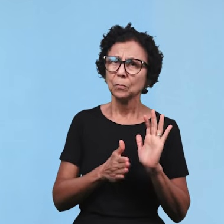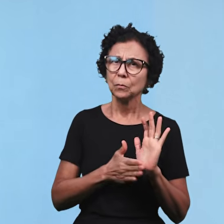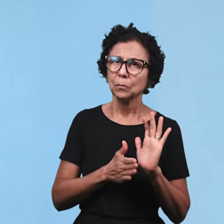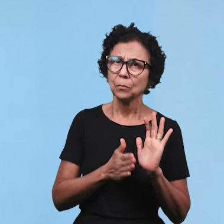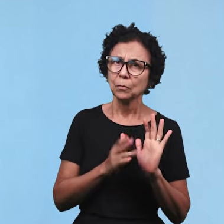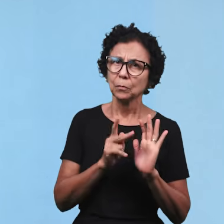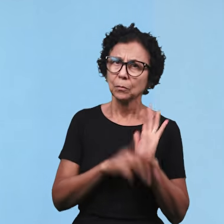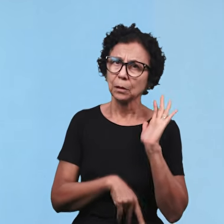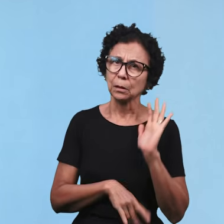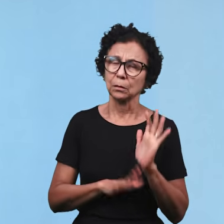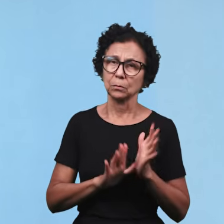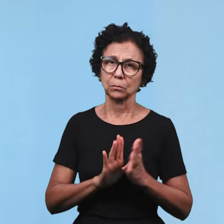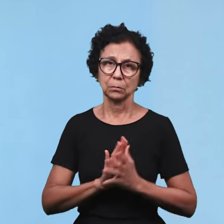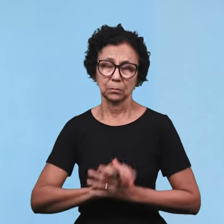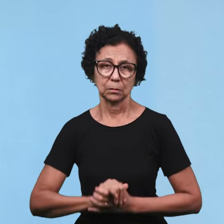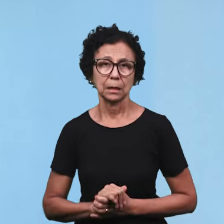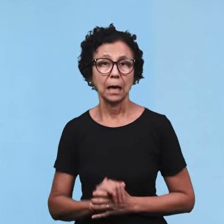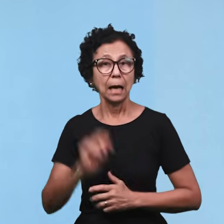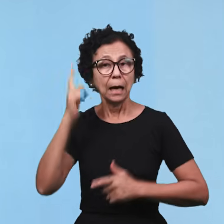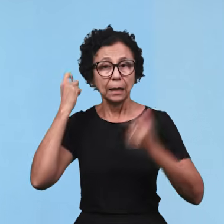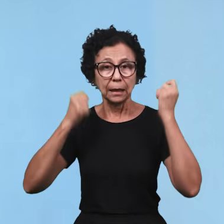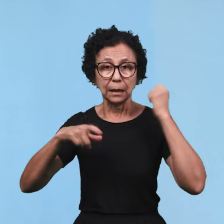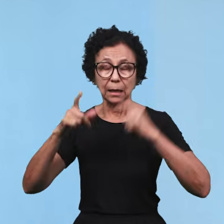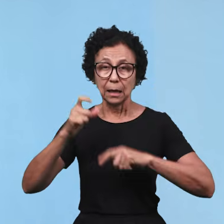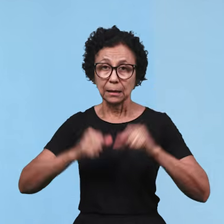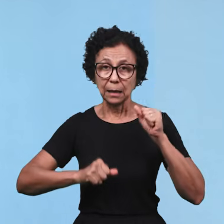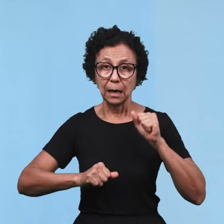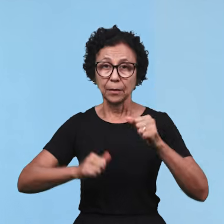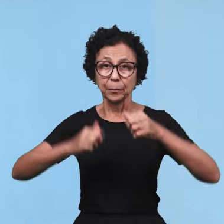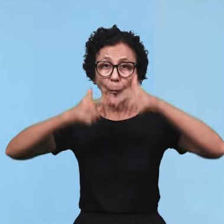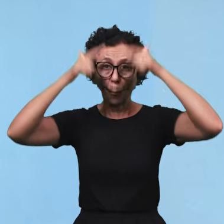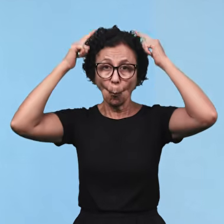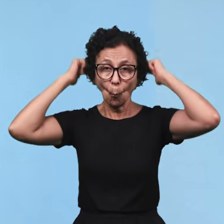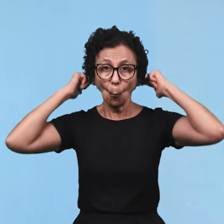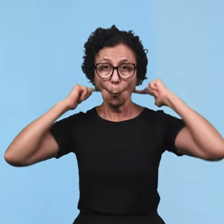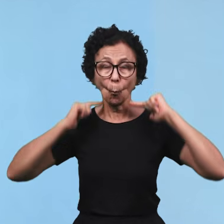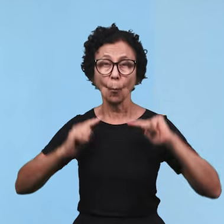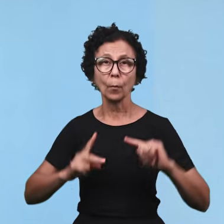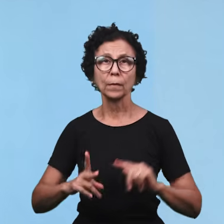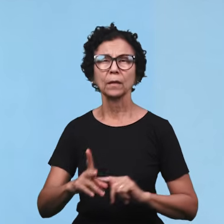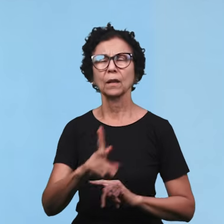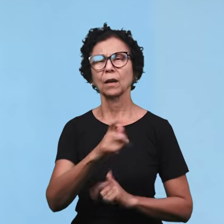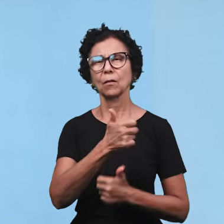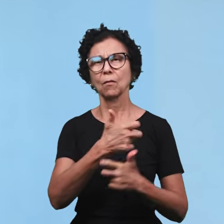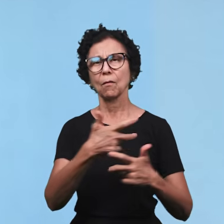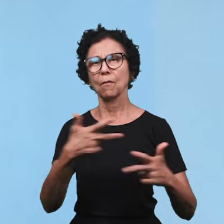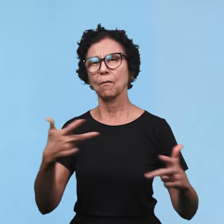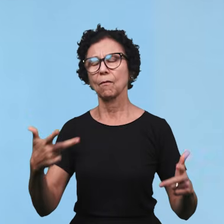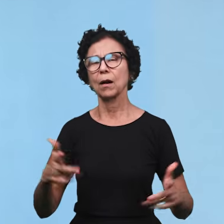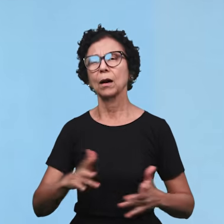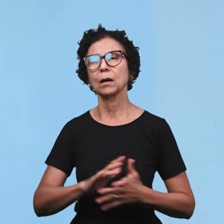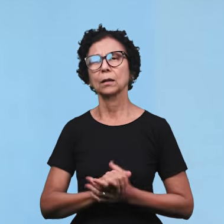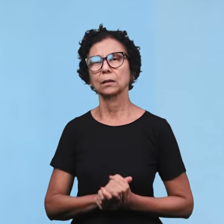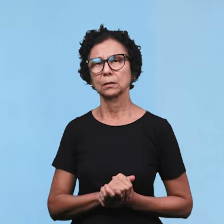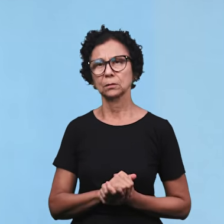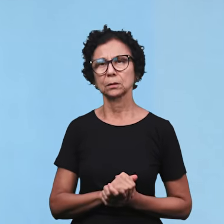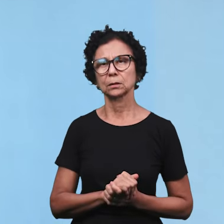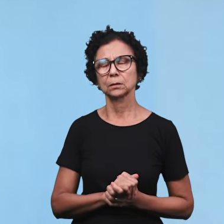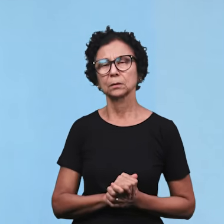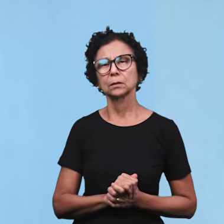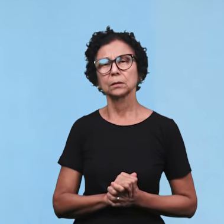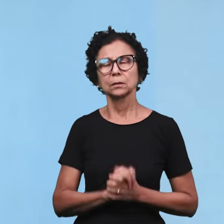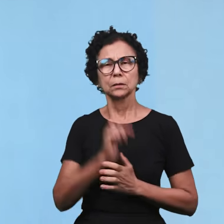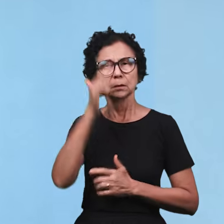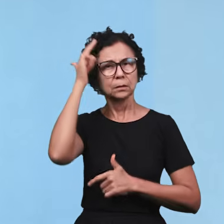é calvície. Isso que é muito importante a gente frisar. Existem dezenas de diferentes alopécias